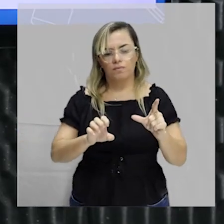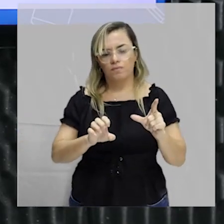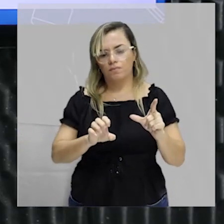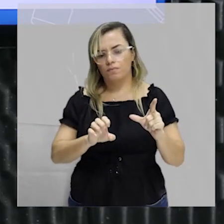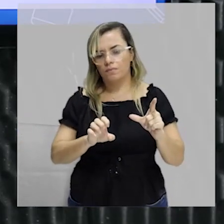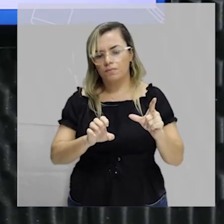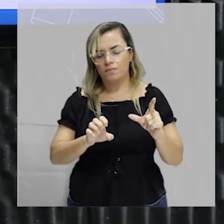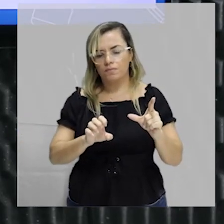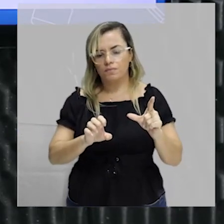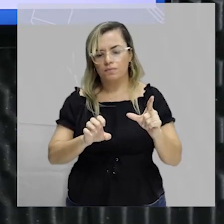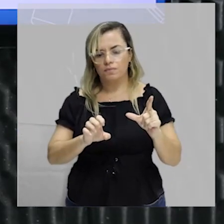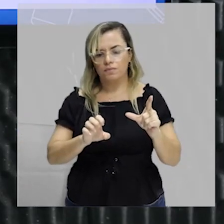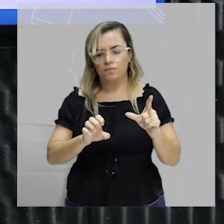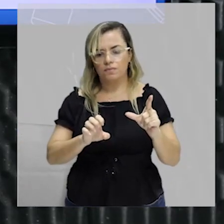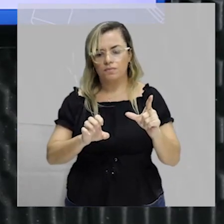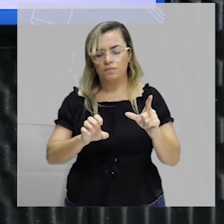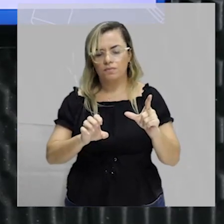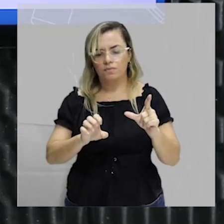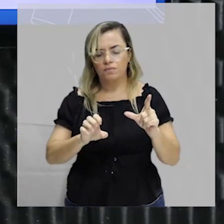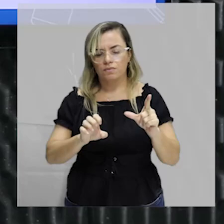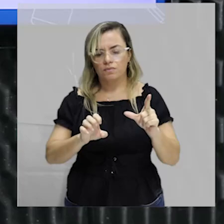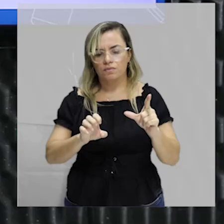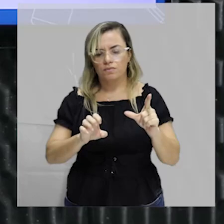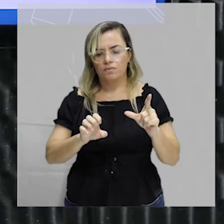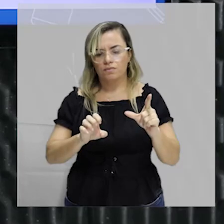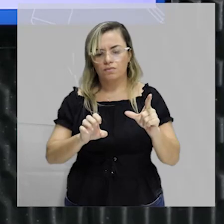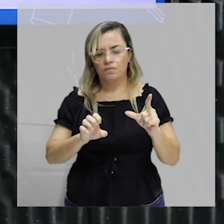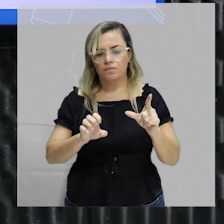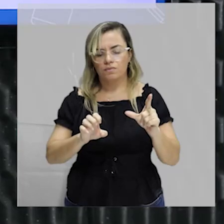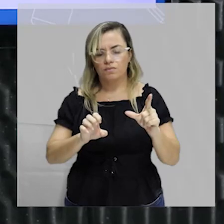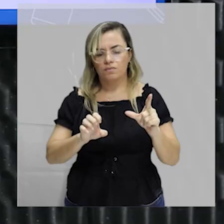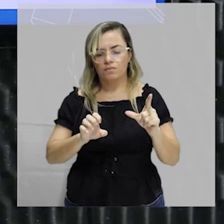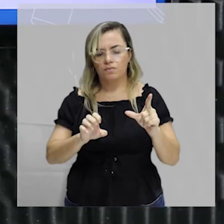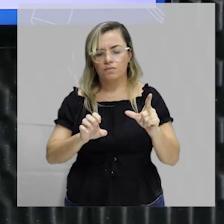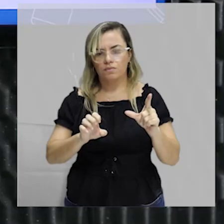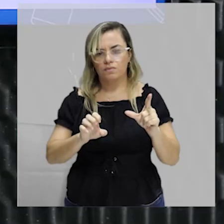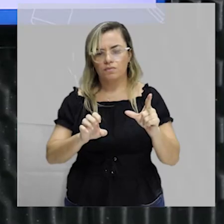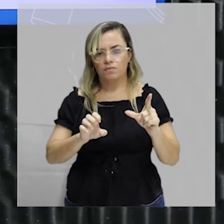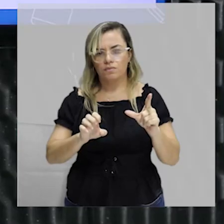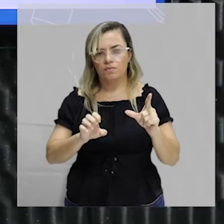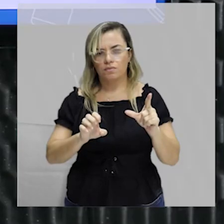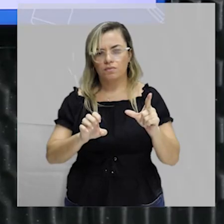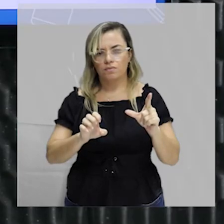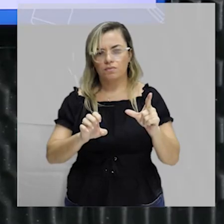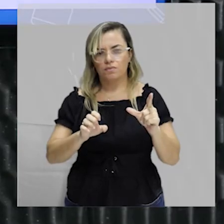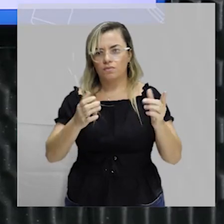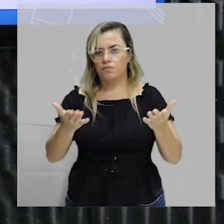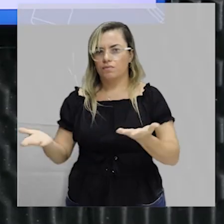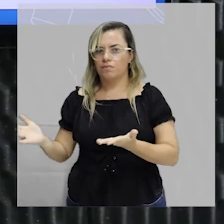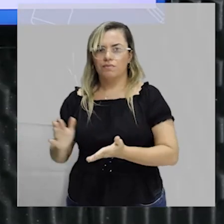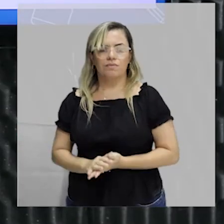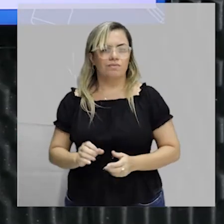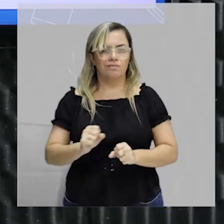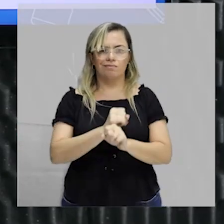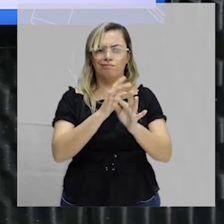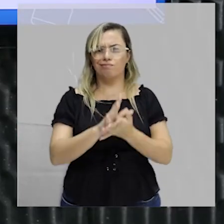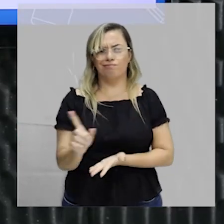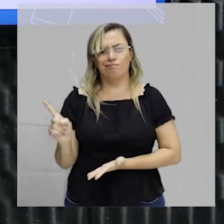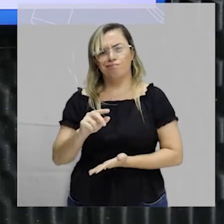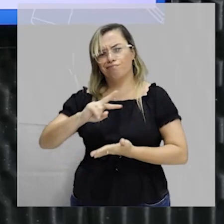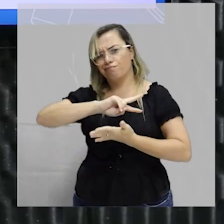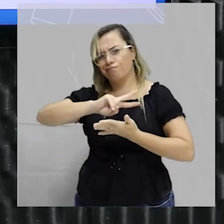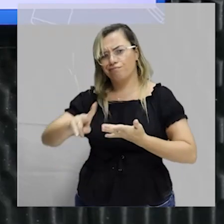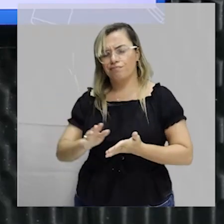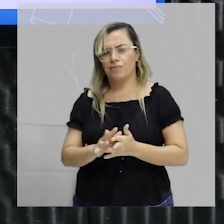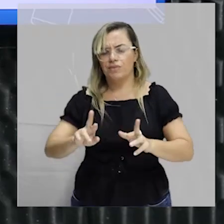macacos modernos certamente não chegaram a cruzar com os humanos. Lógico que não, porque são espécies diferentes,